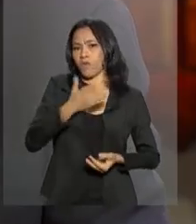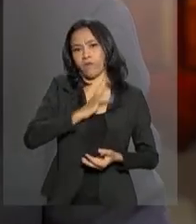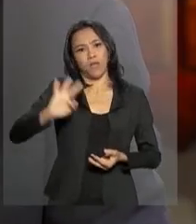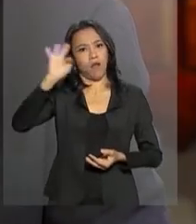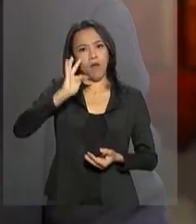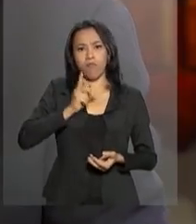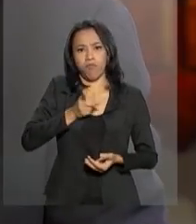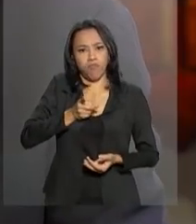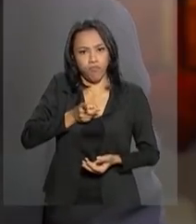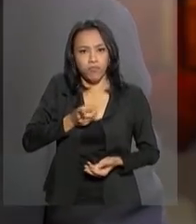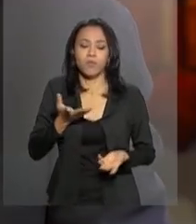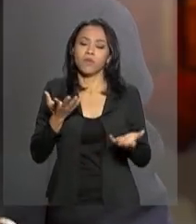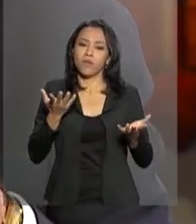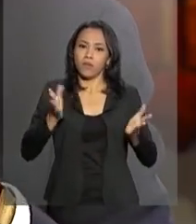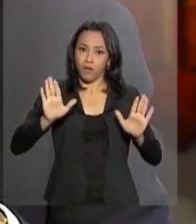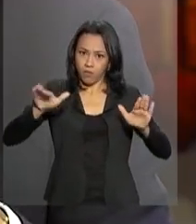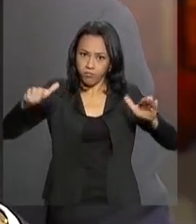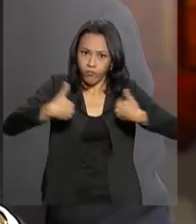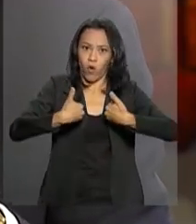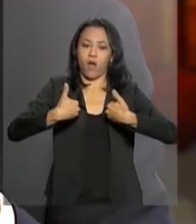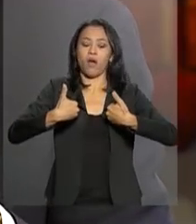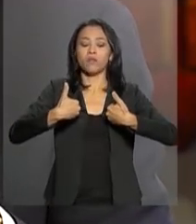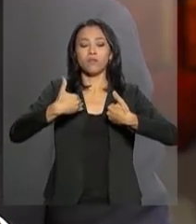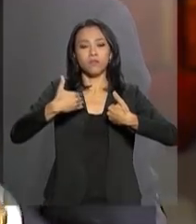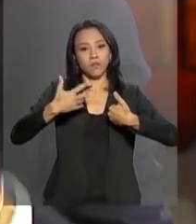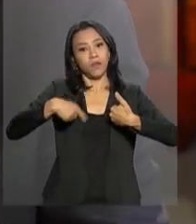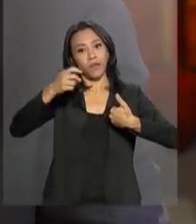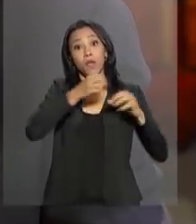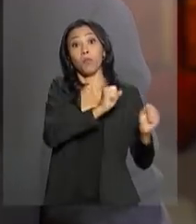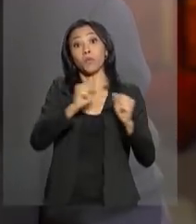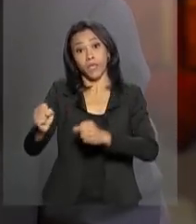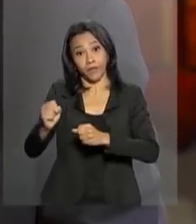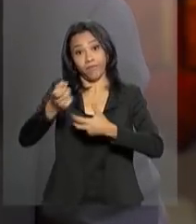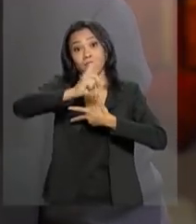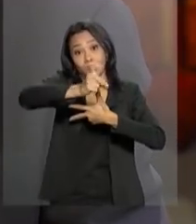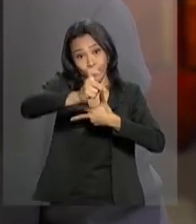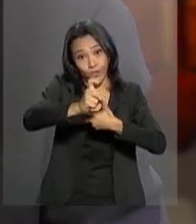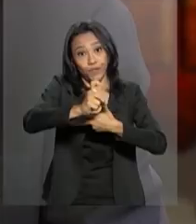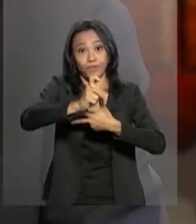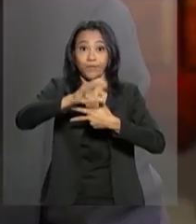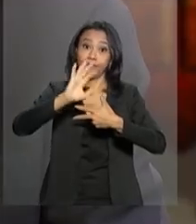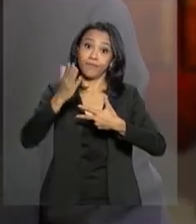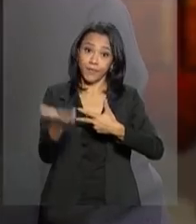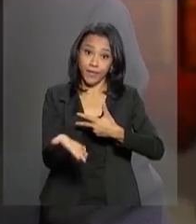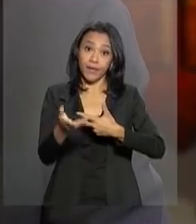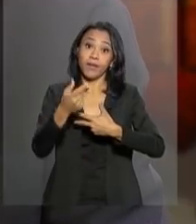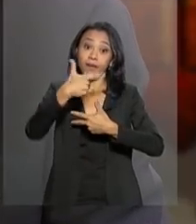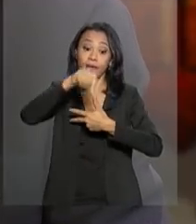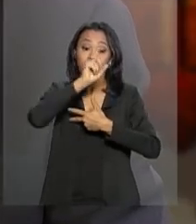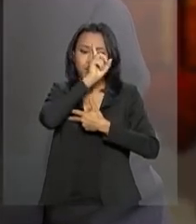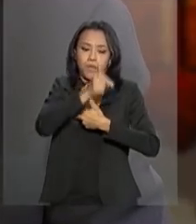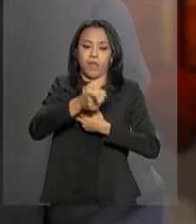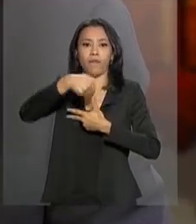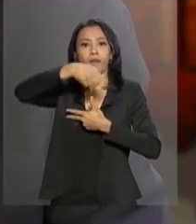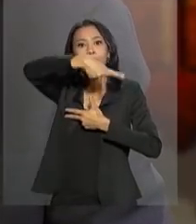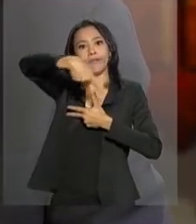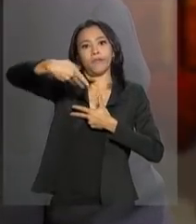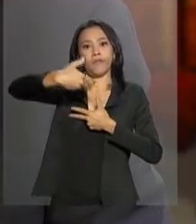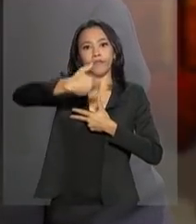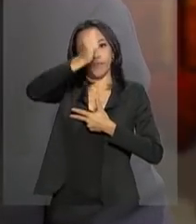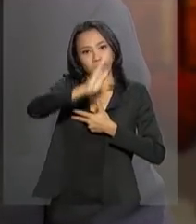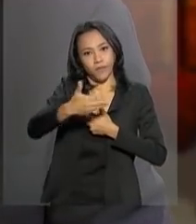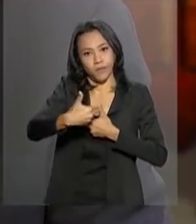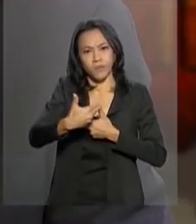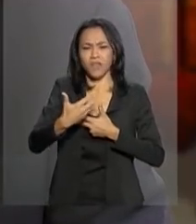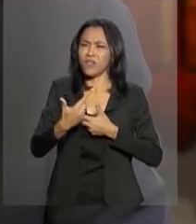e na União concentrado na figura do Executivo e no Executivo concentrado na figura do Presidente da República. Então, aquele